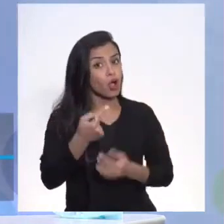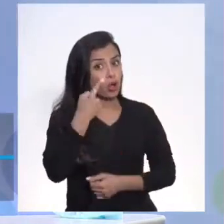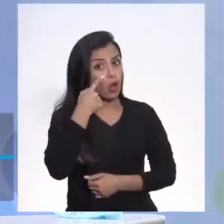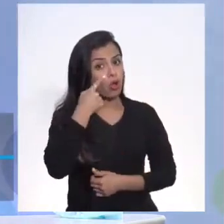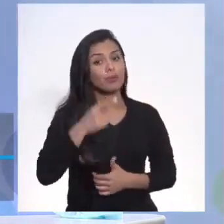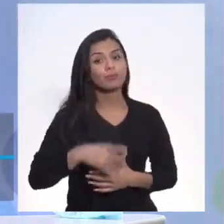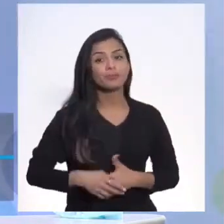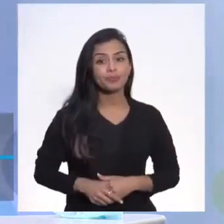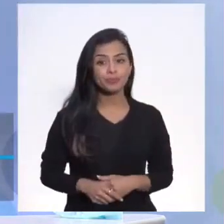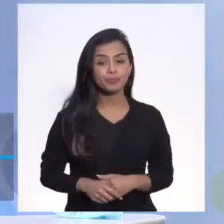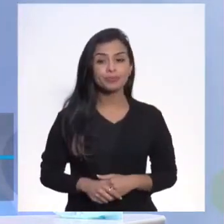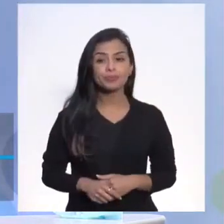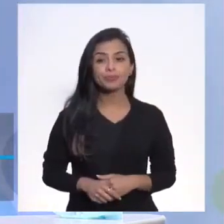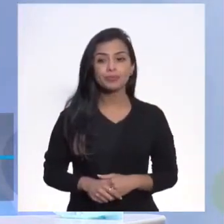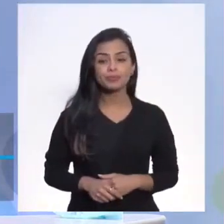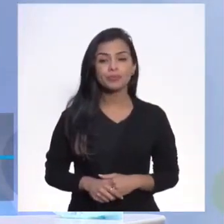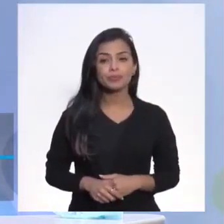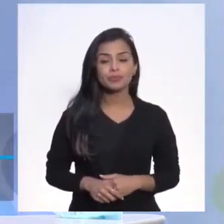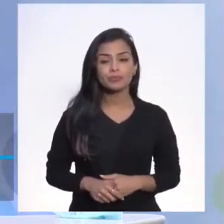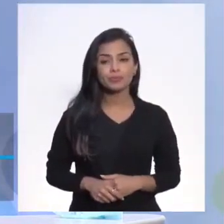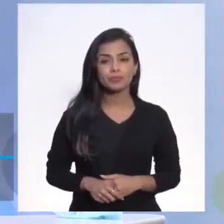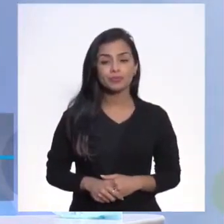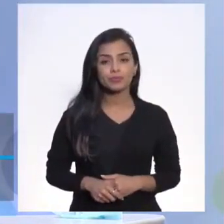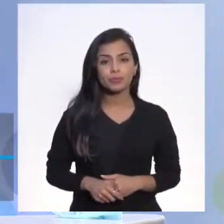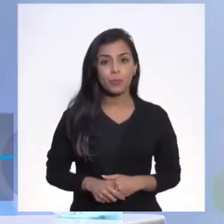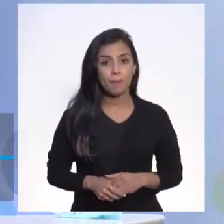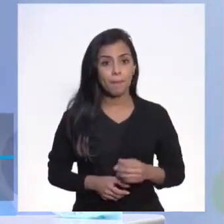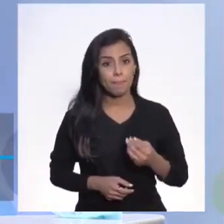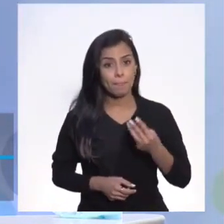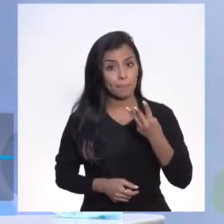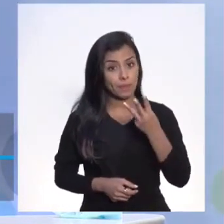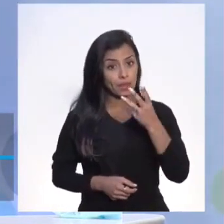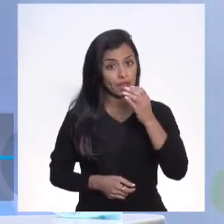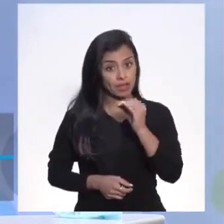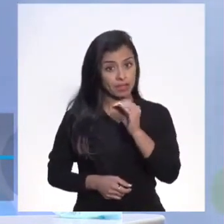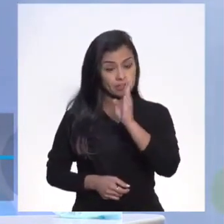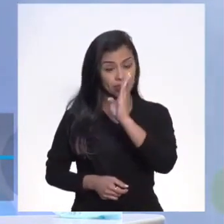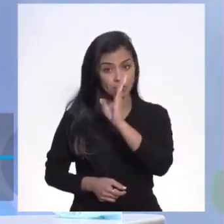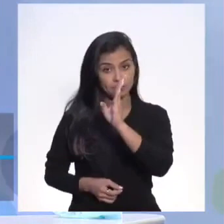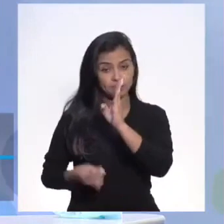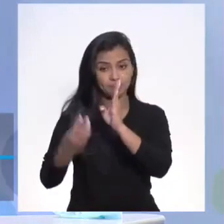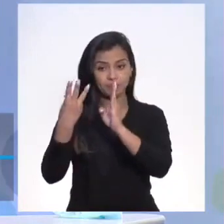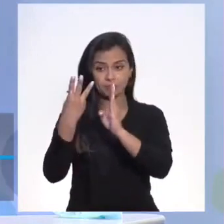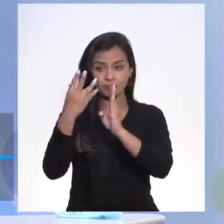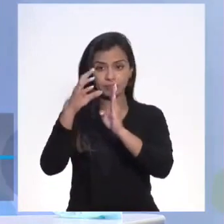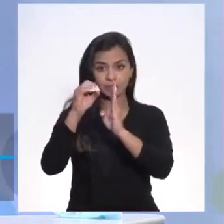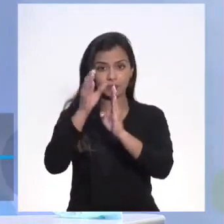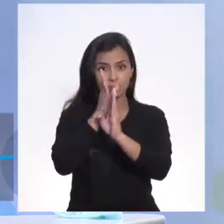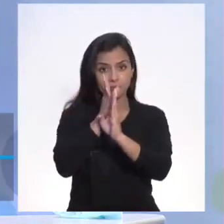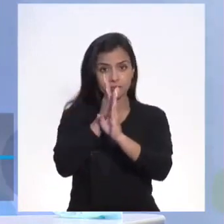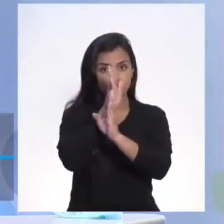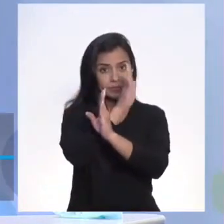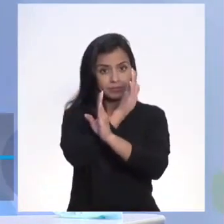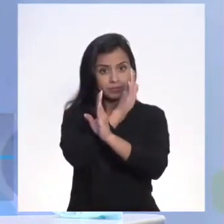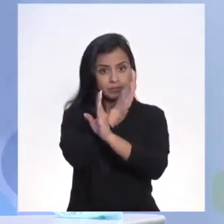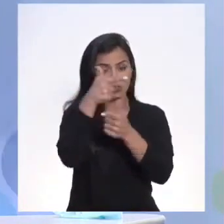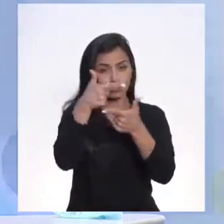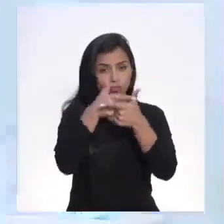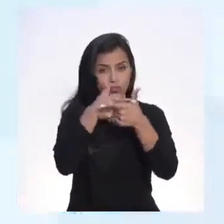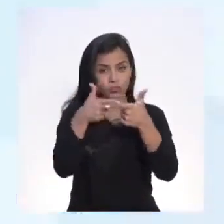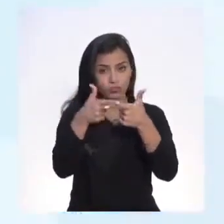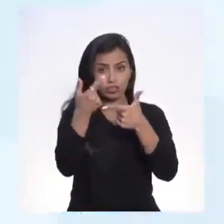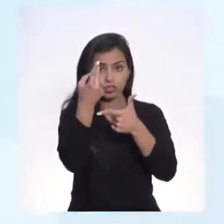lá. Vou pegar o 30 e decompor em fatores primos. É par, então vou dividir por 2. Vai